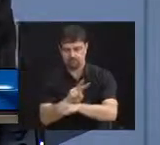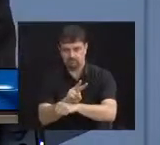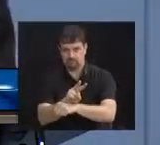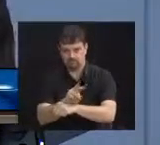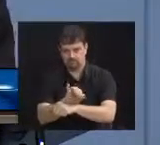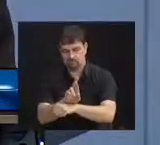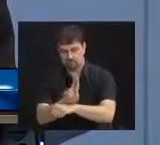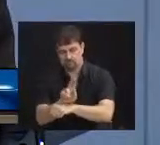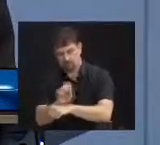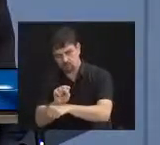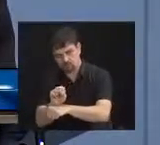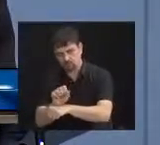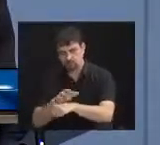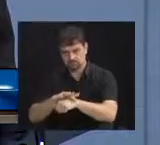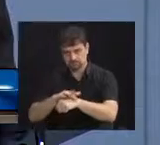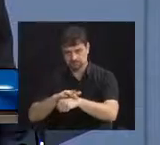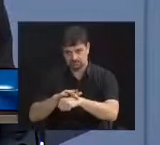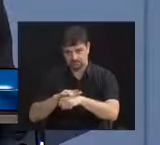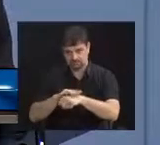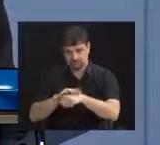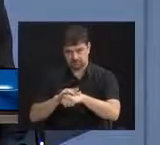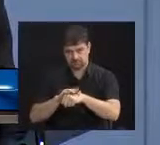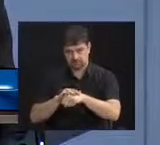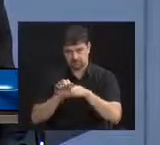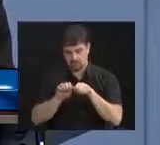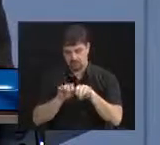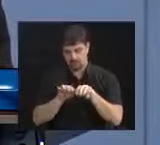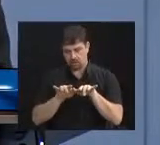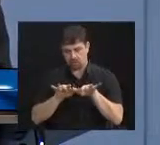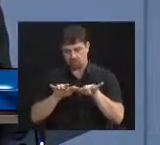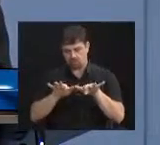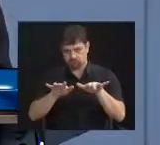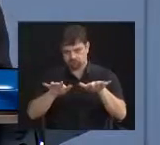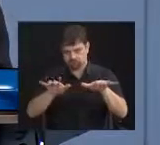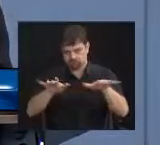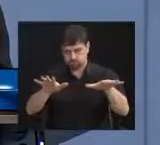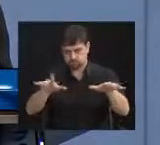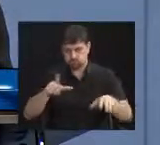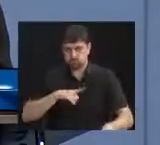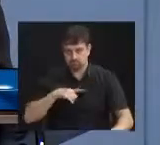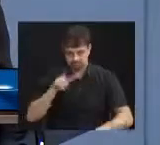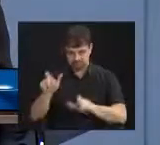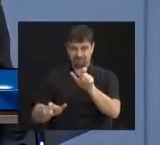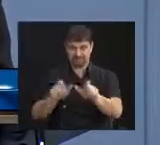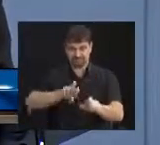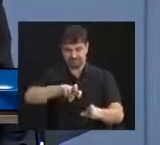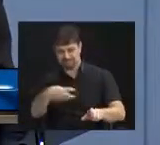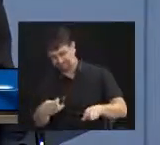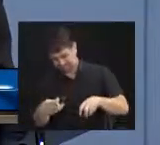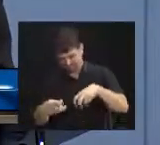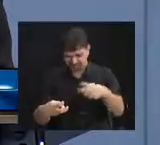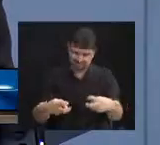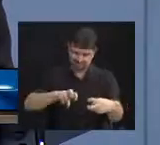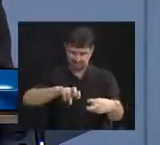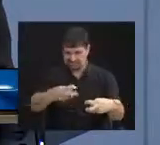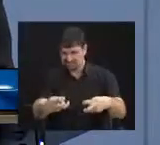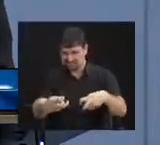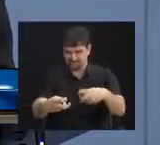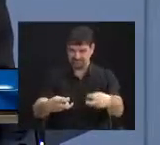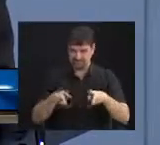essa doença triste que tem matado e tem afetado